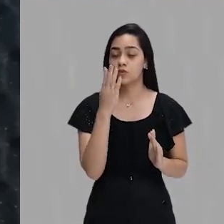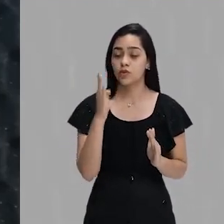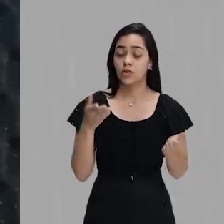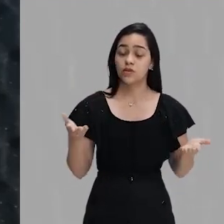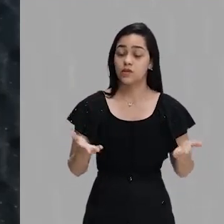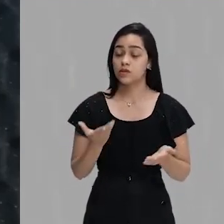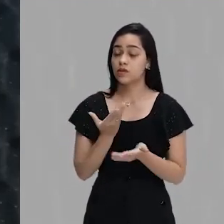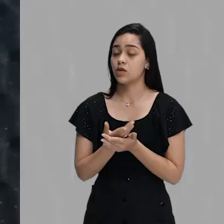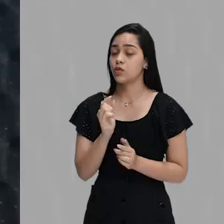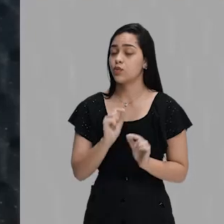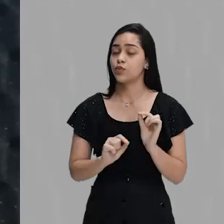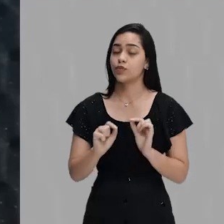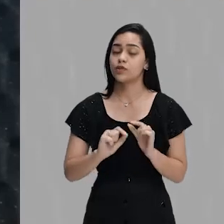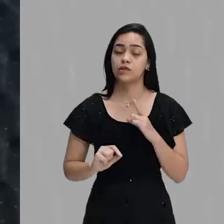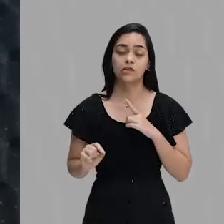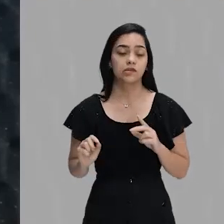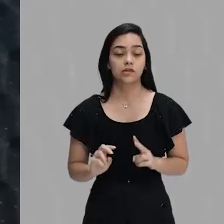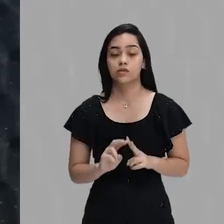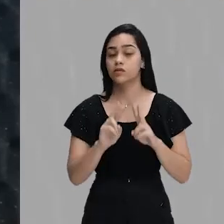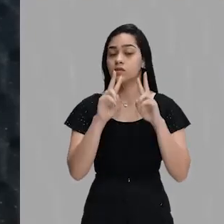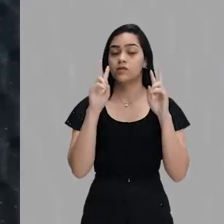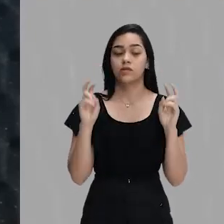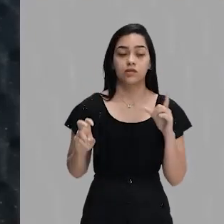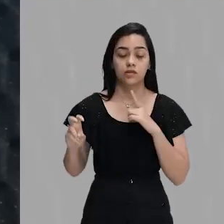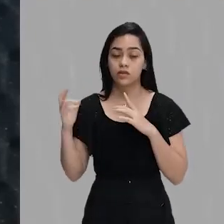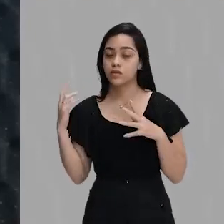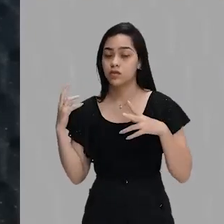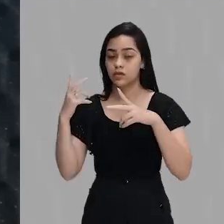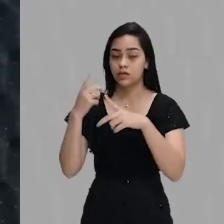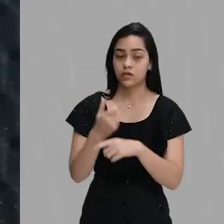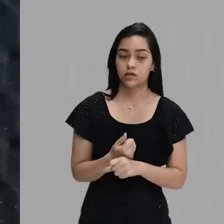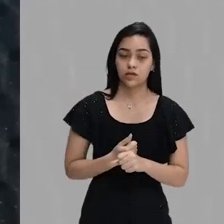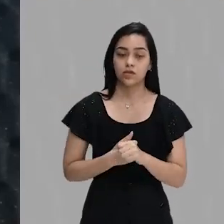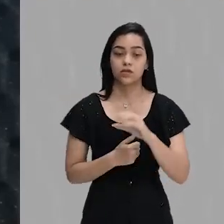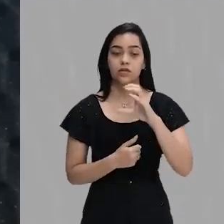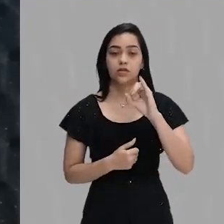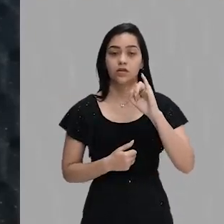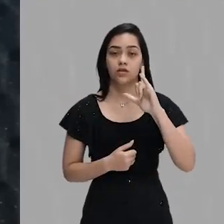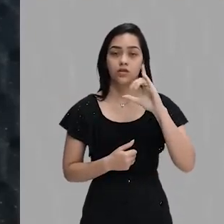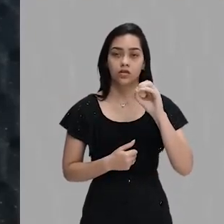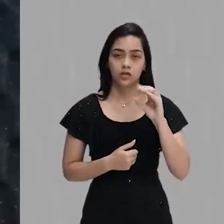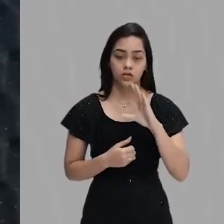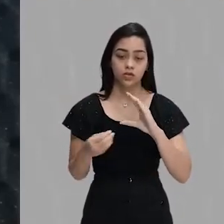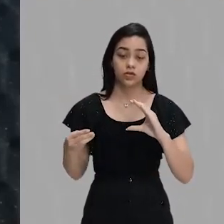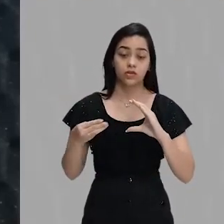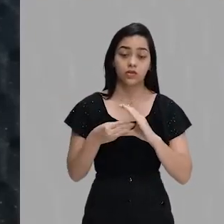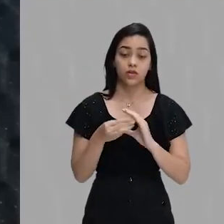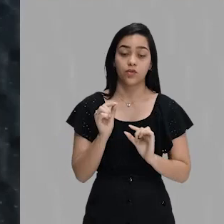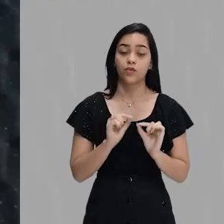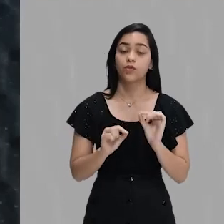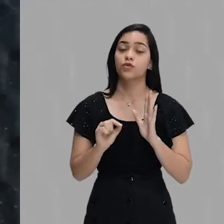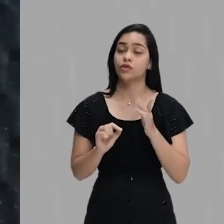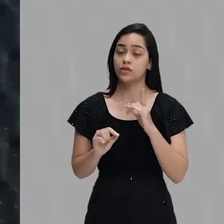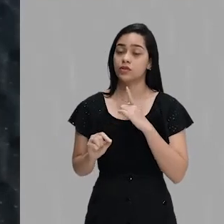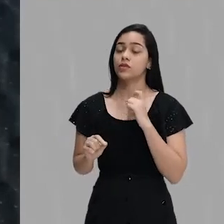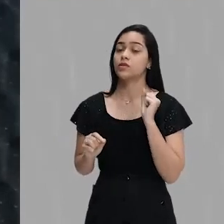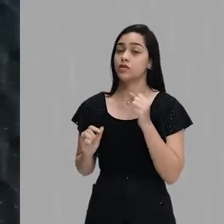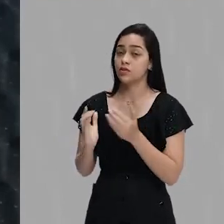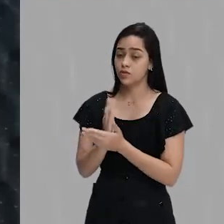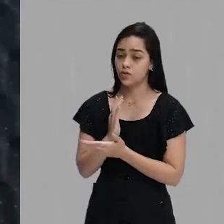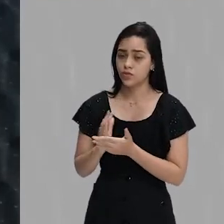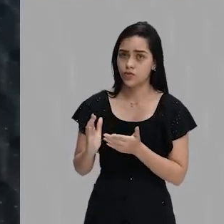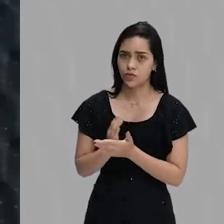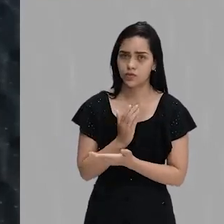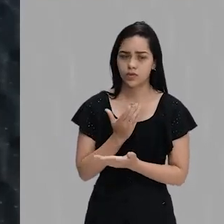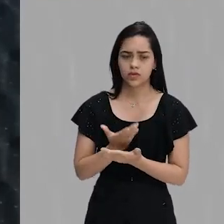Nessa aula eu quero aqui trabalhar com vocês uma breve revisão sobre ciclo celular. Lembrando que nós já tivemos algumas